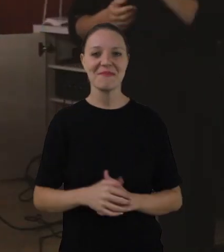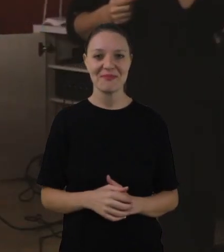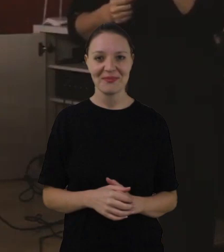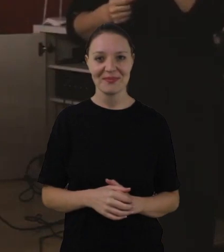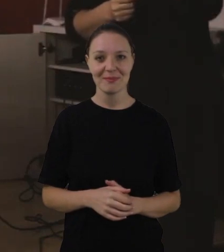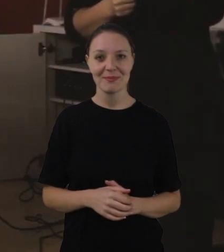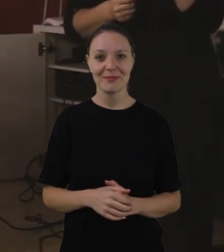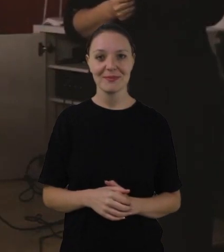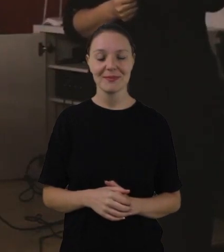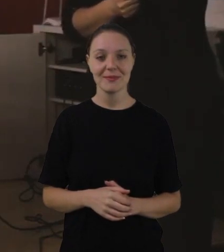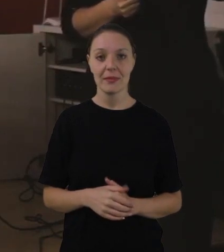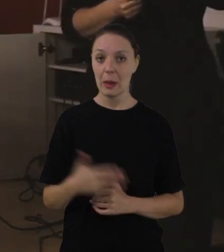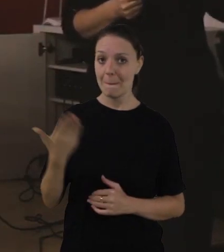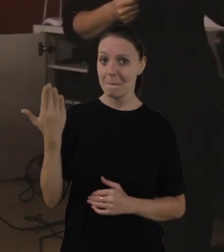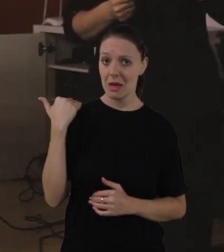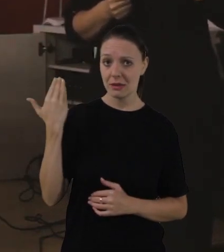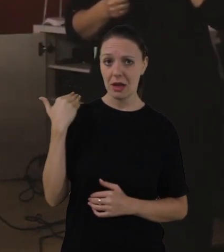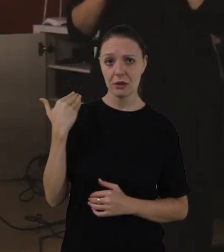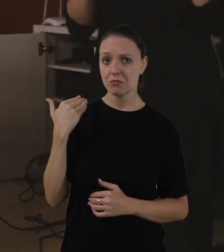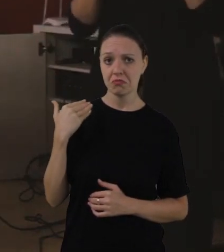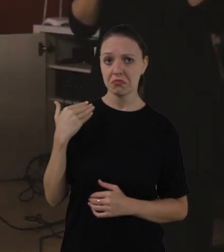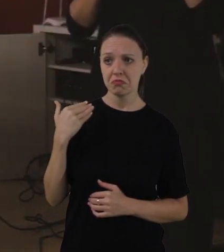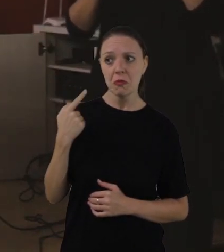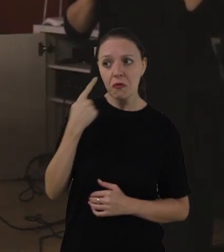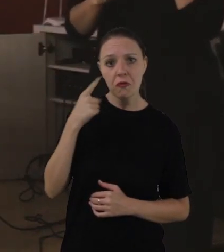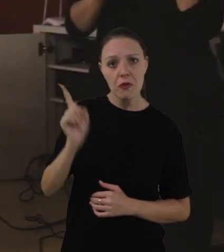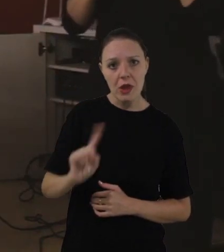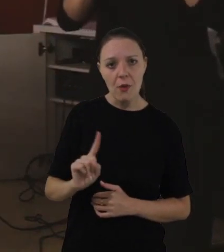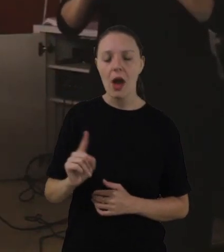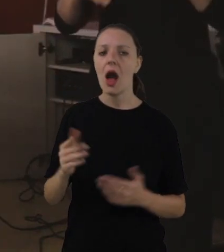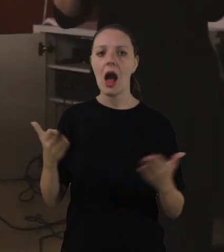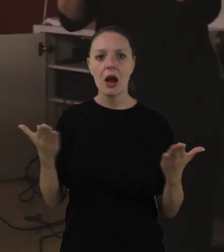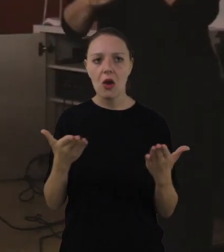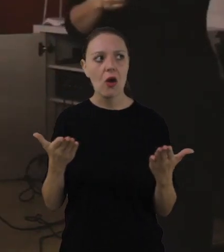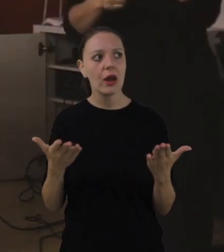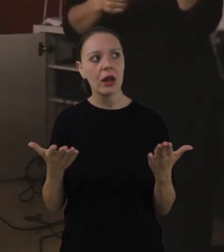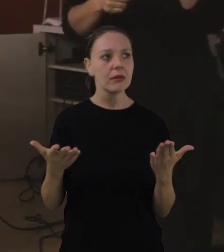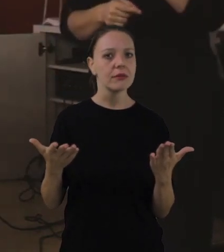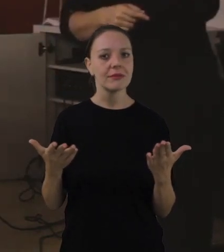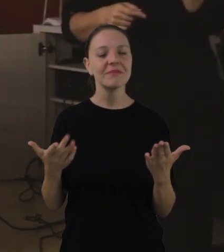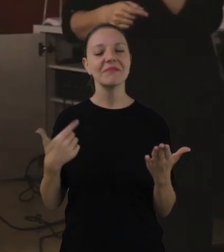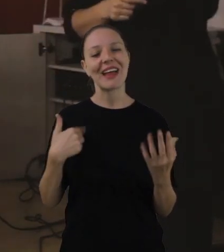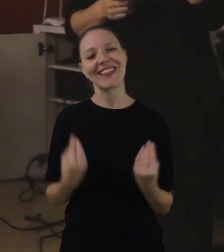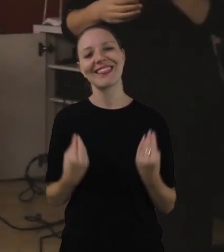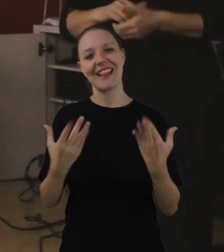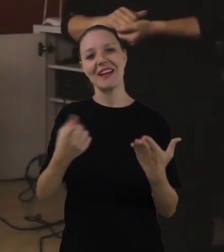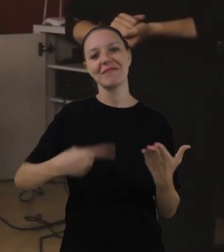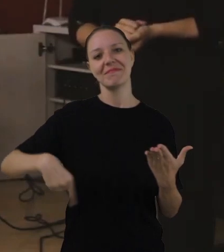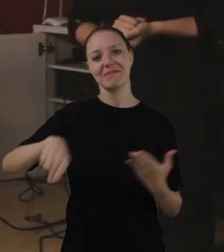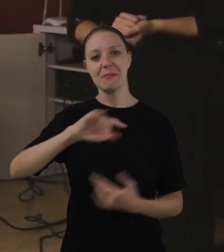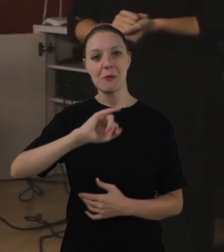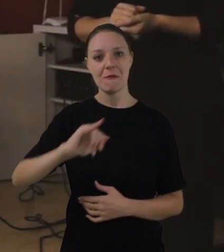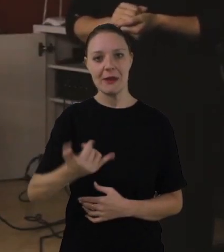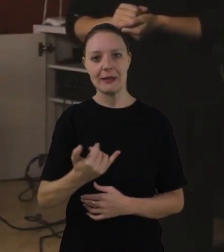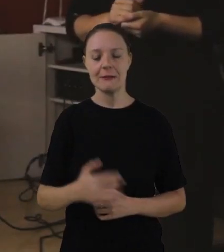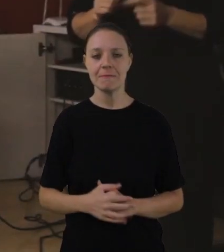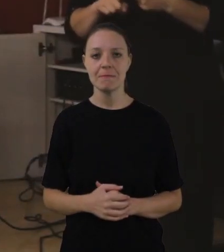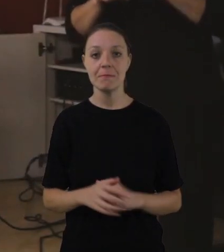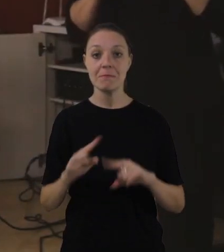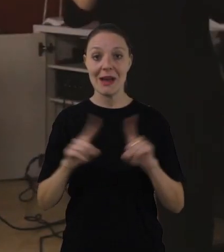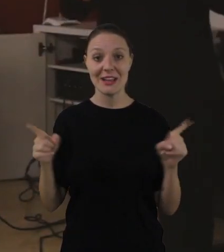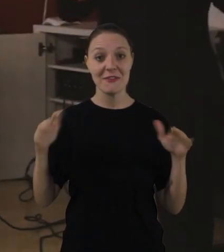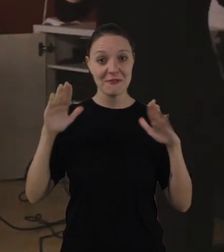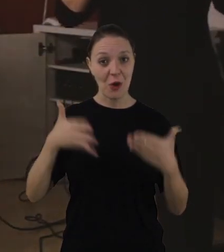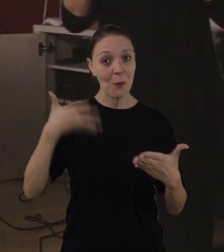época, ou talvez não teve acesso, agora a gente pode disponibilizar para vocês, tá? Mas esse não é o foco da